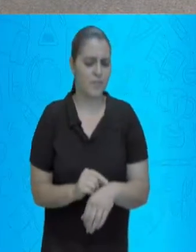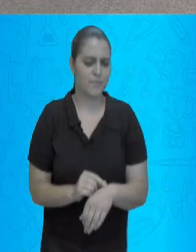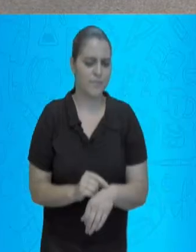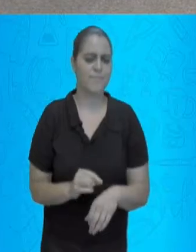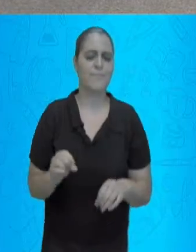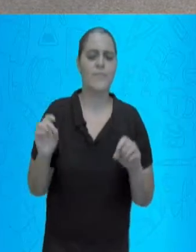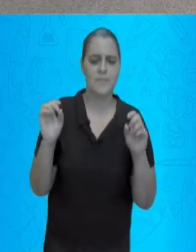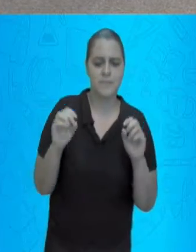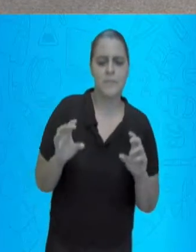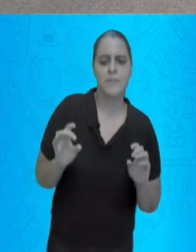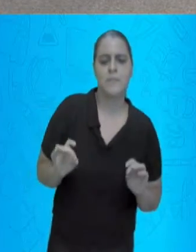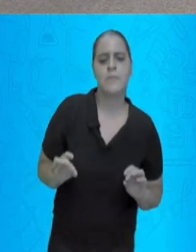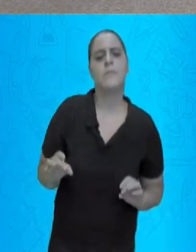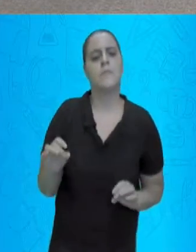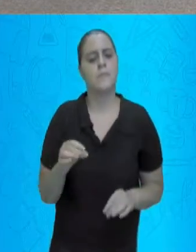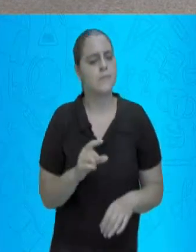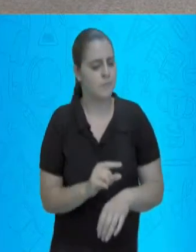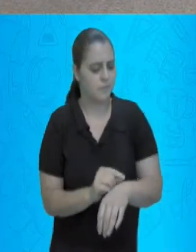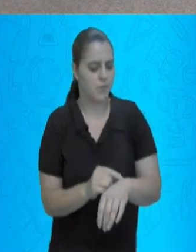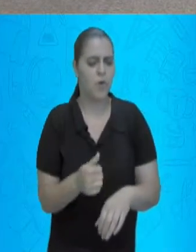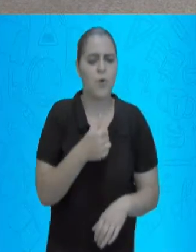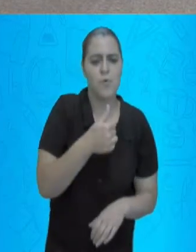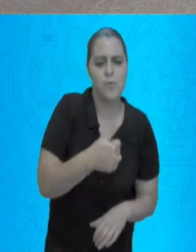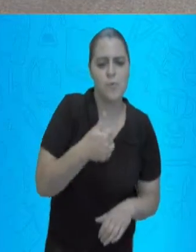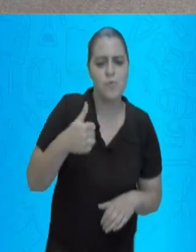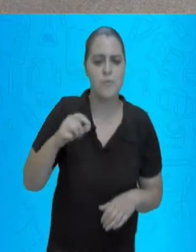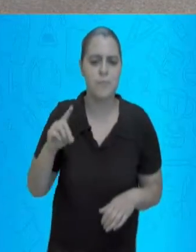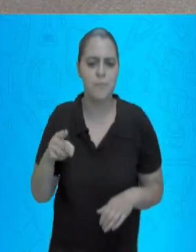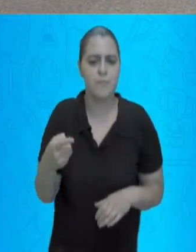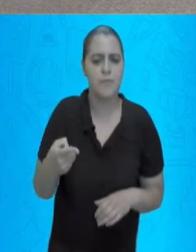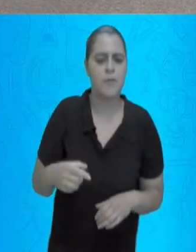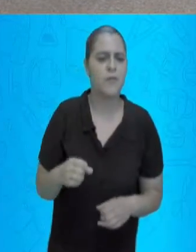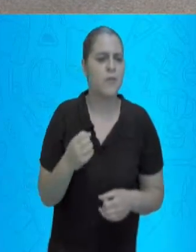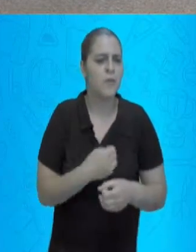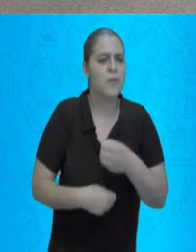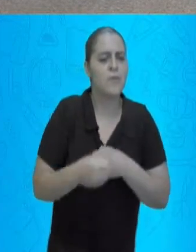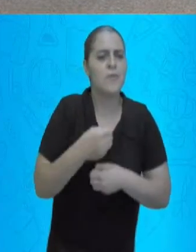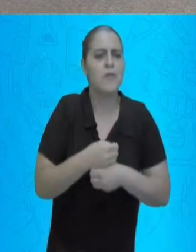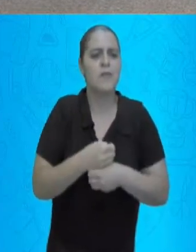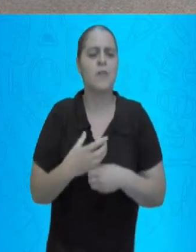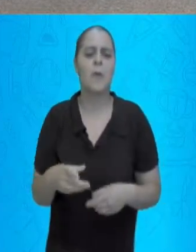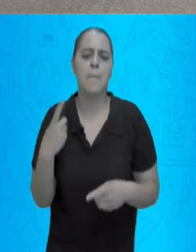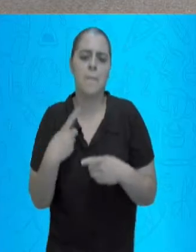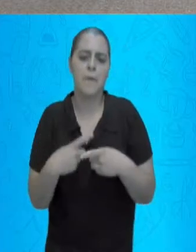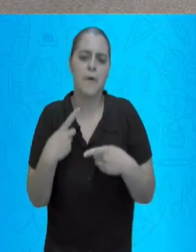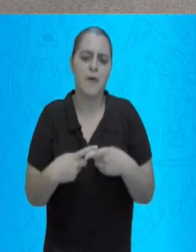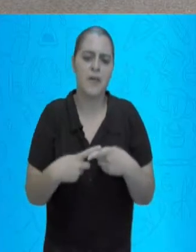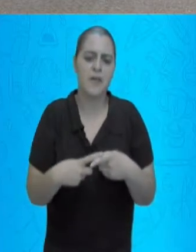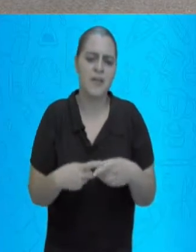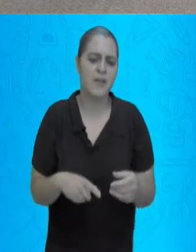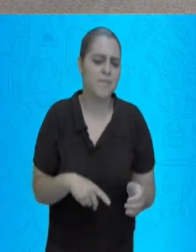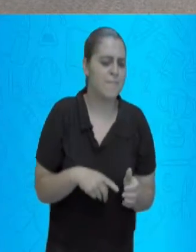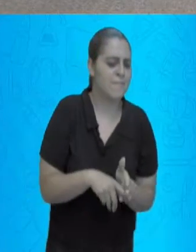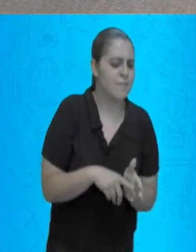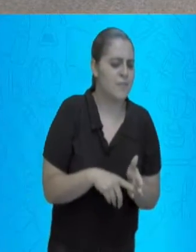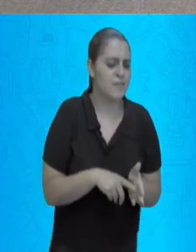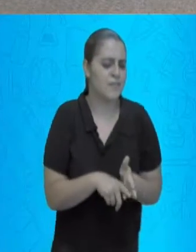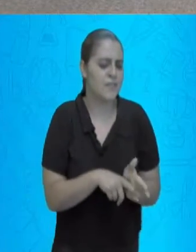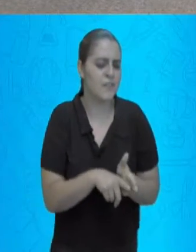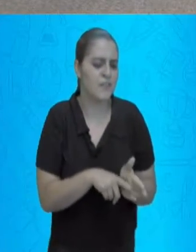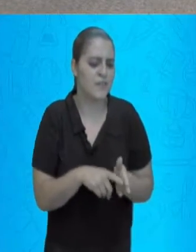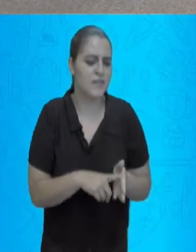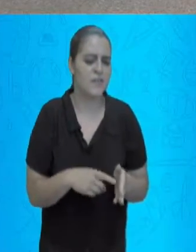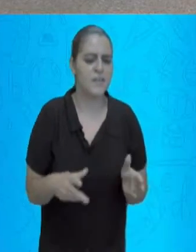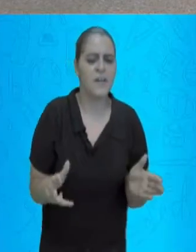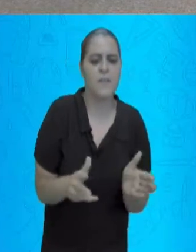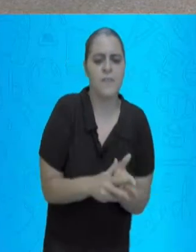significativo, 11.000 anos. Por que analisar o fóssil é importante?